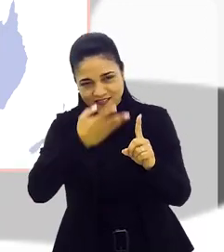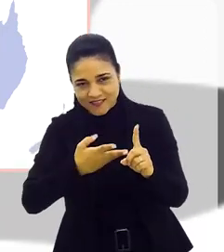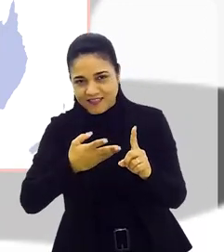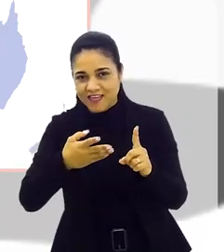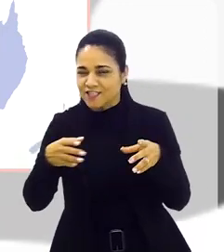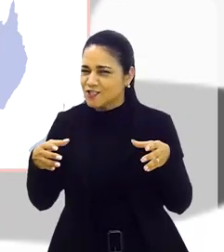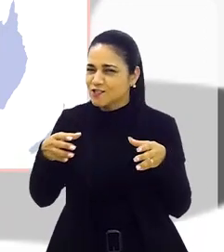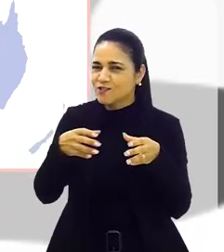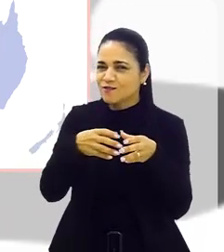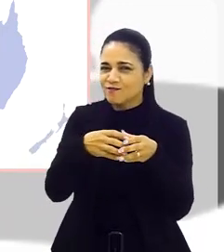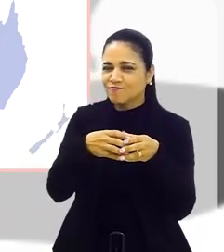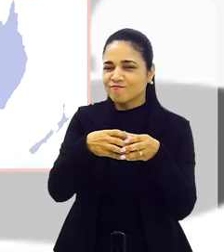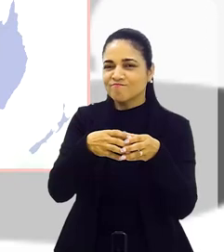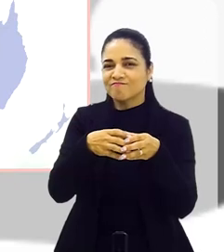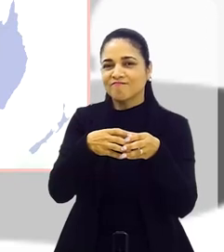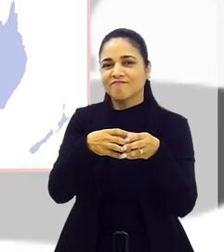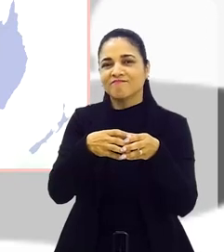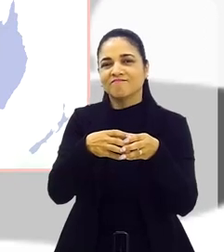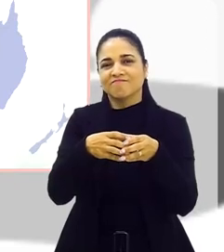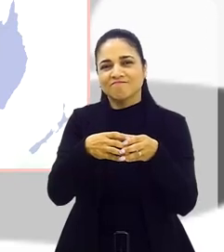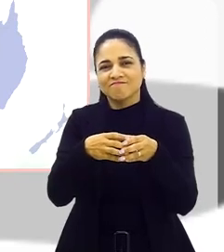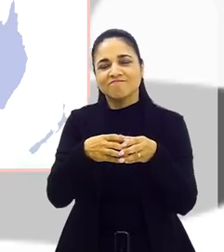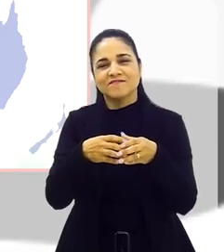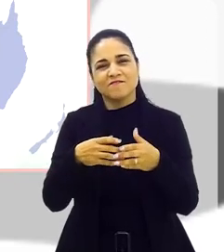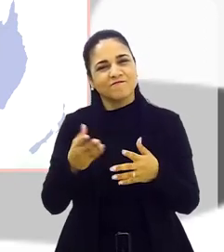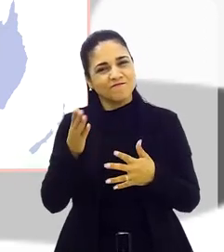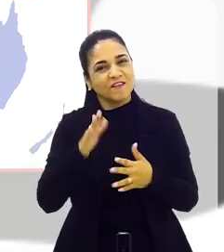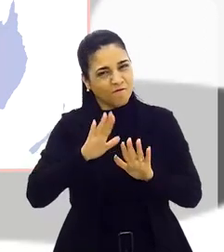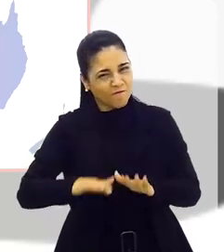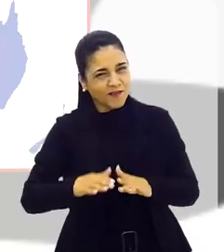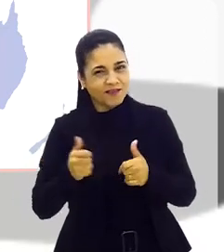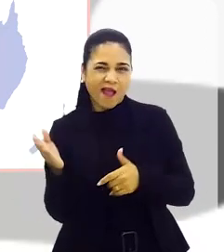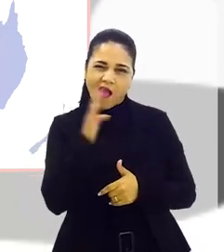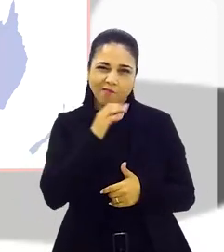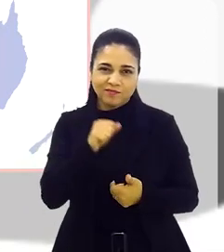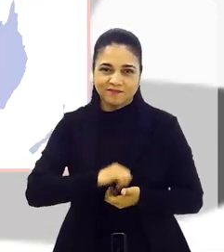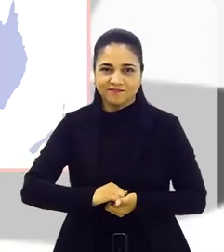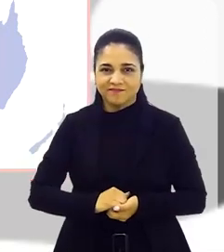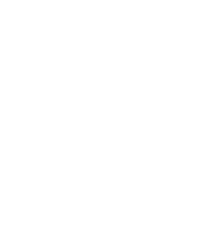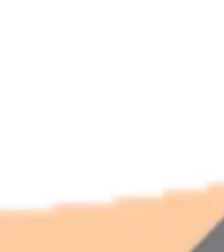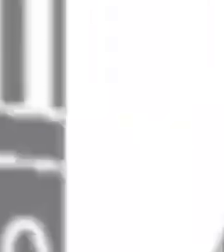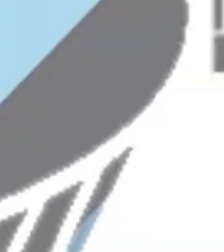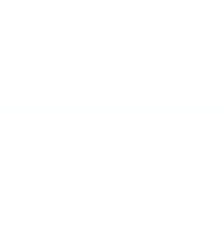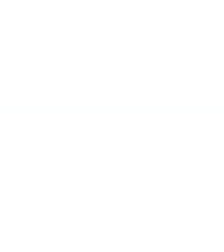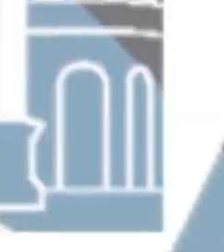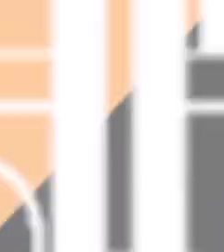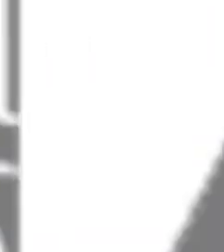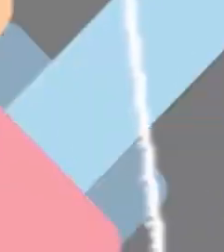reverenciar toda essa galera, porque vocês todos merecem muito. Fica com a gente, que é rapidinho.